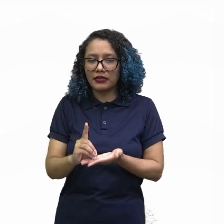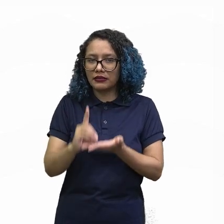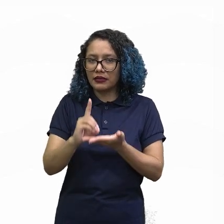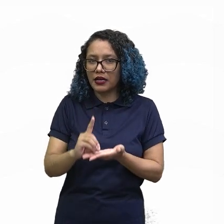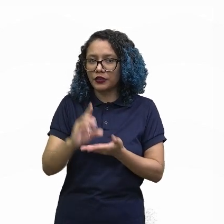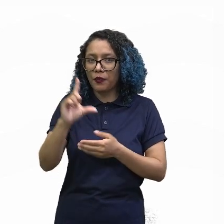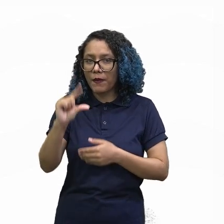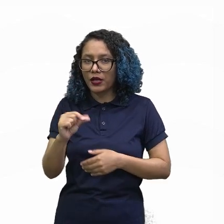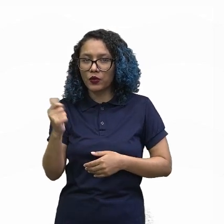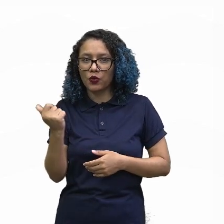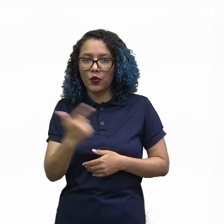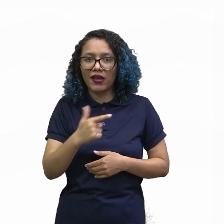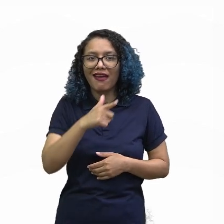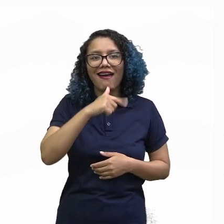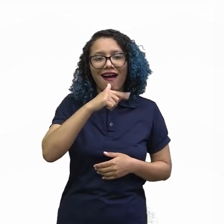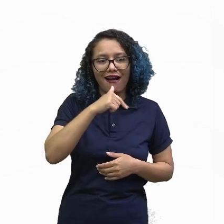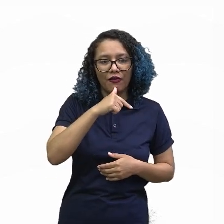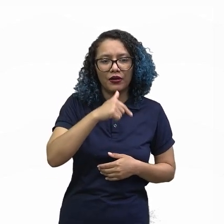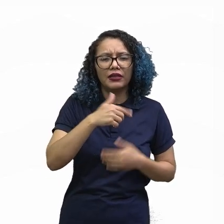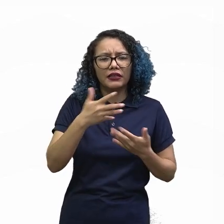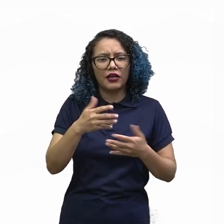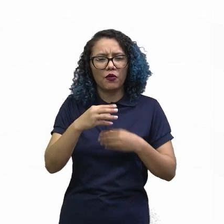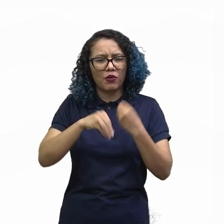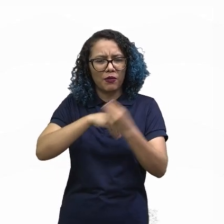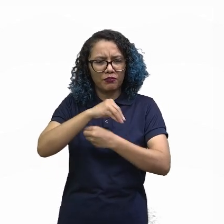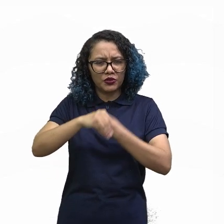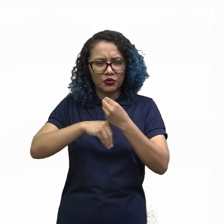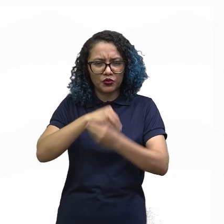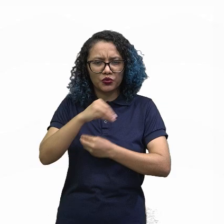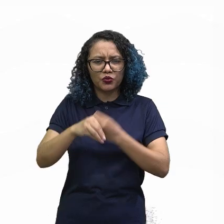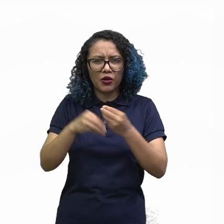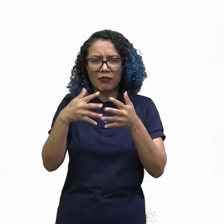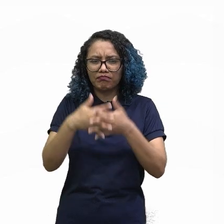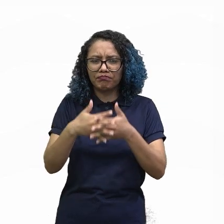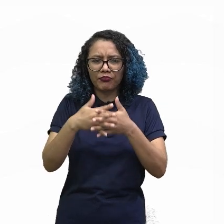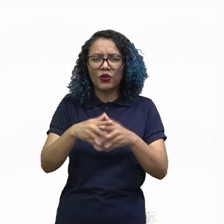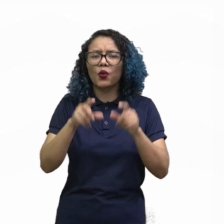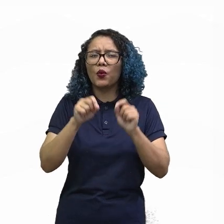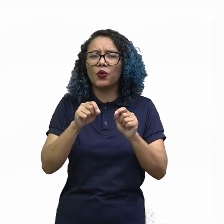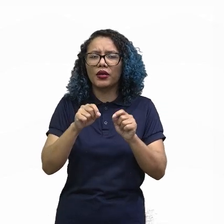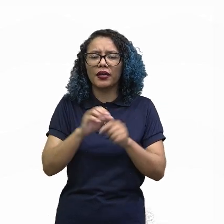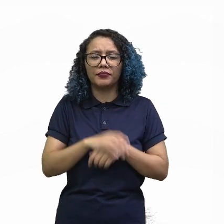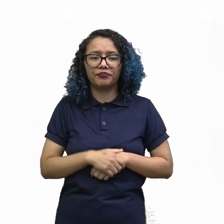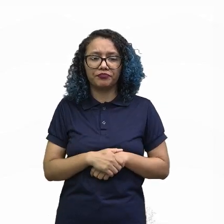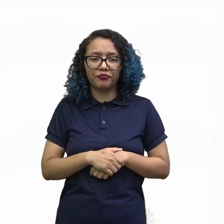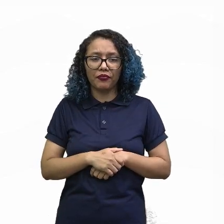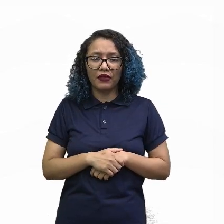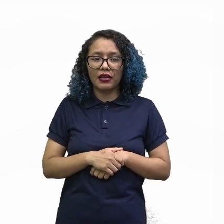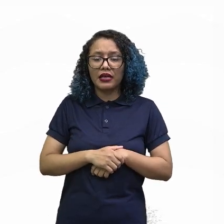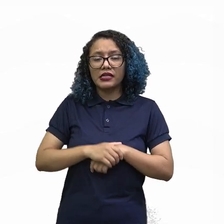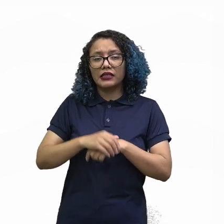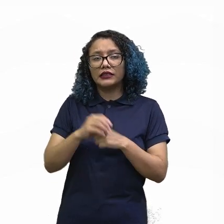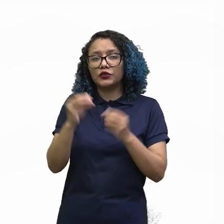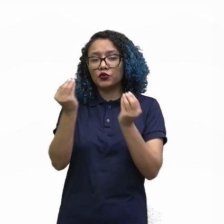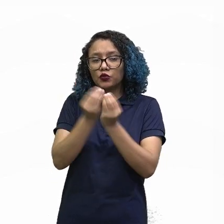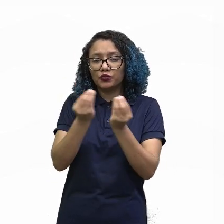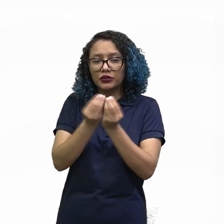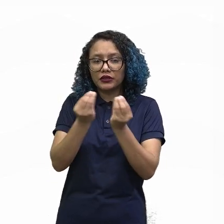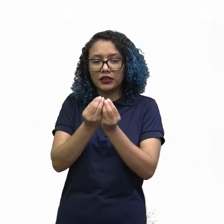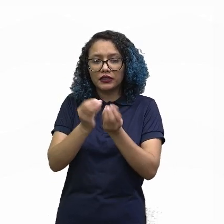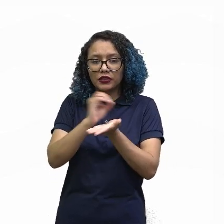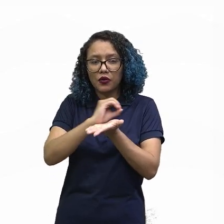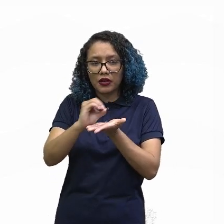água. É uma mistura complexa de hidrocarbonetos, ou seja, de substâncias orgânicas